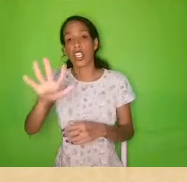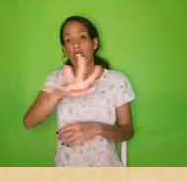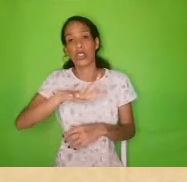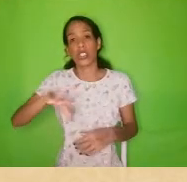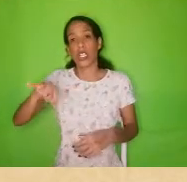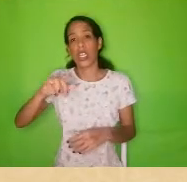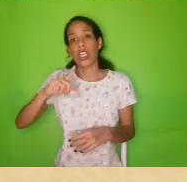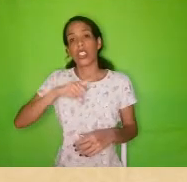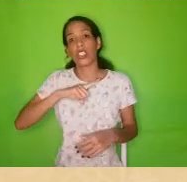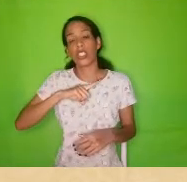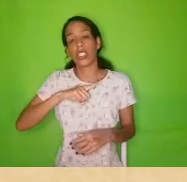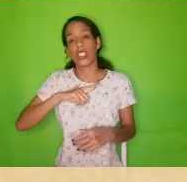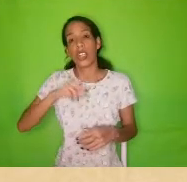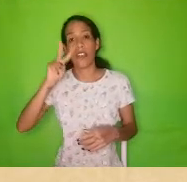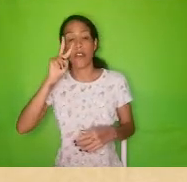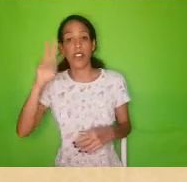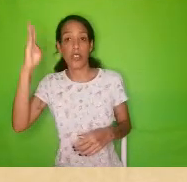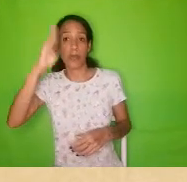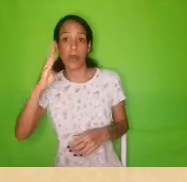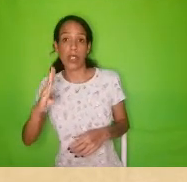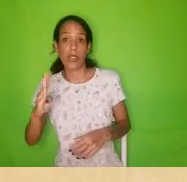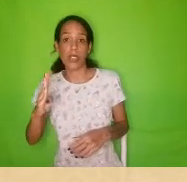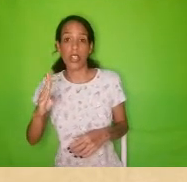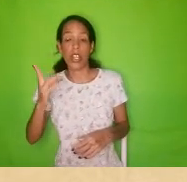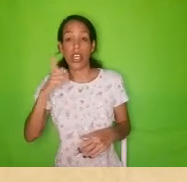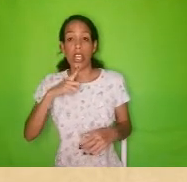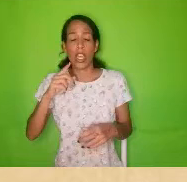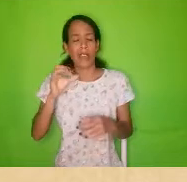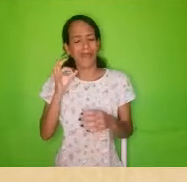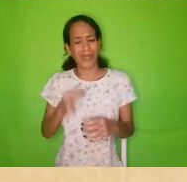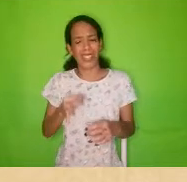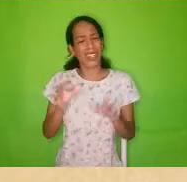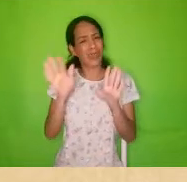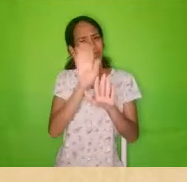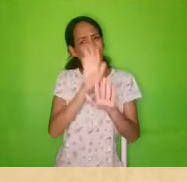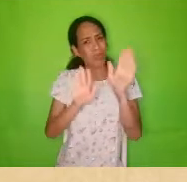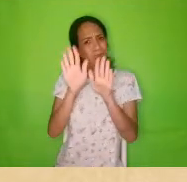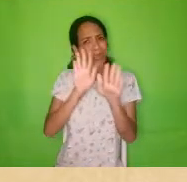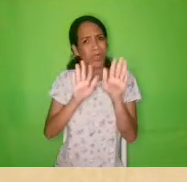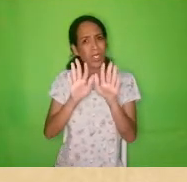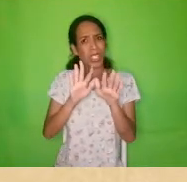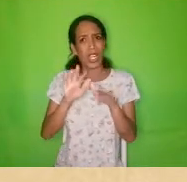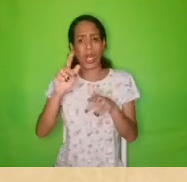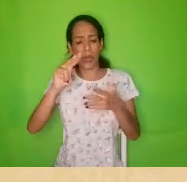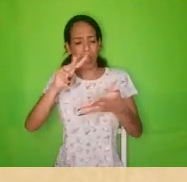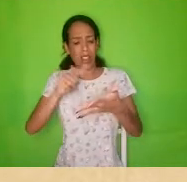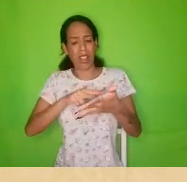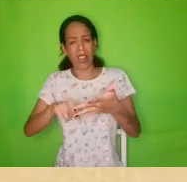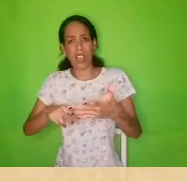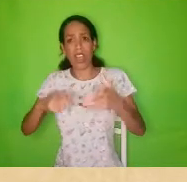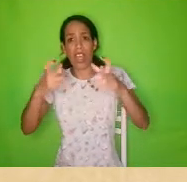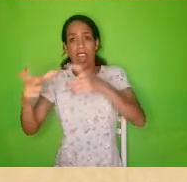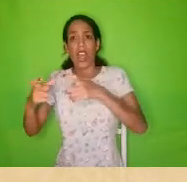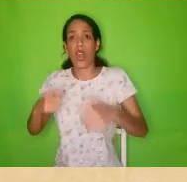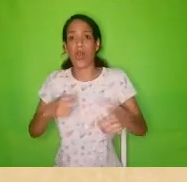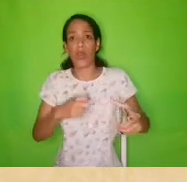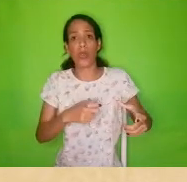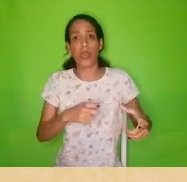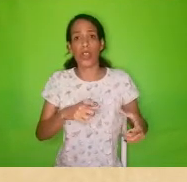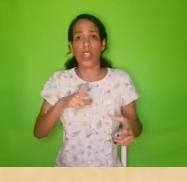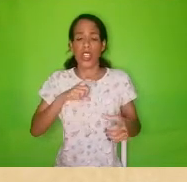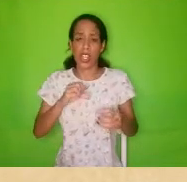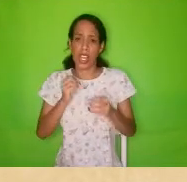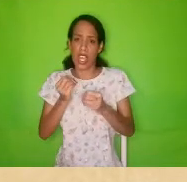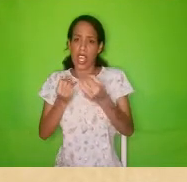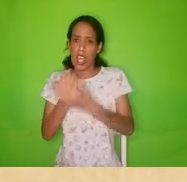aí a gente tem que ter um certo cuidado para não ler a África como um lugar. A África tem aparecido nos livros